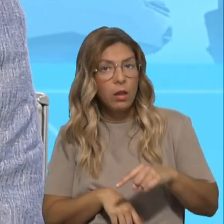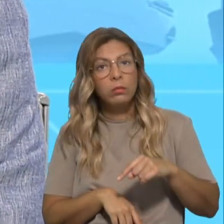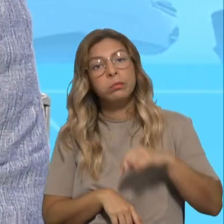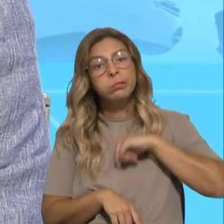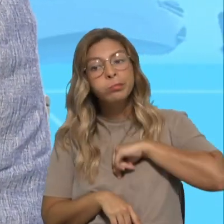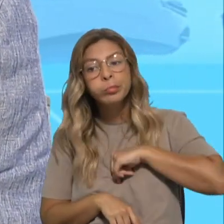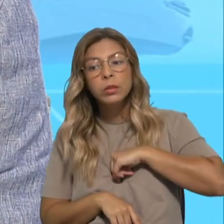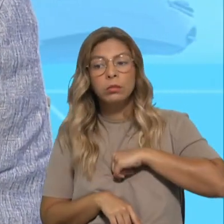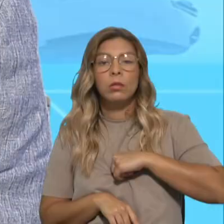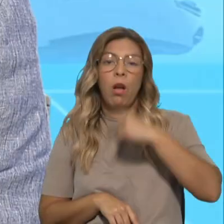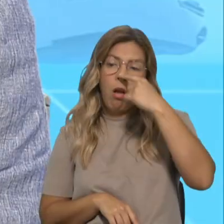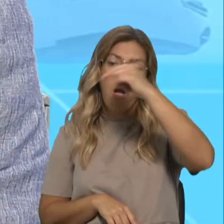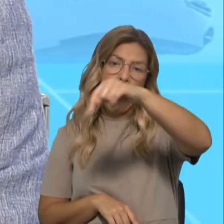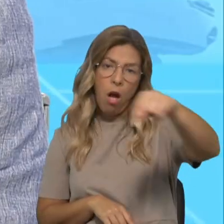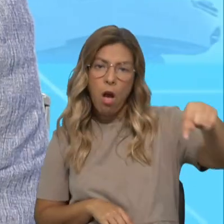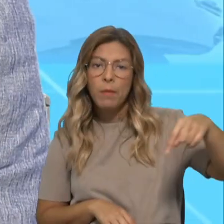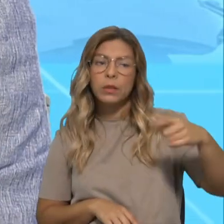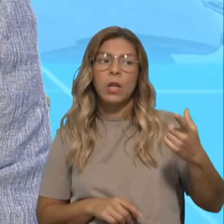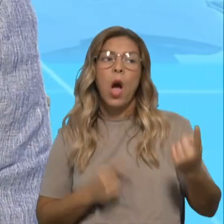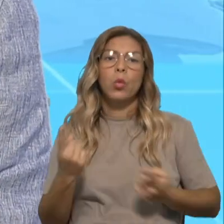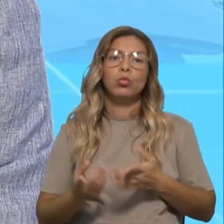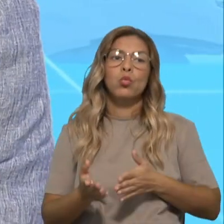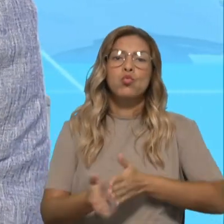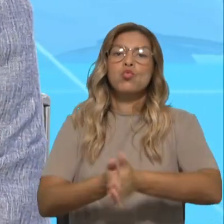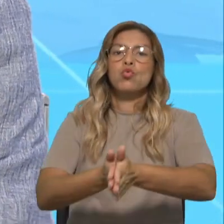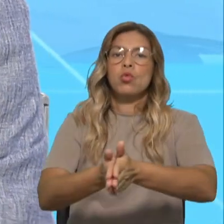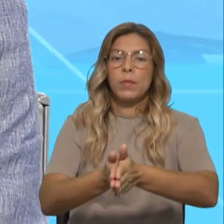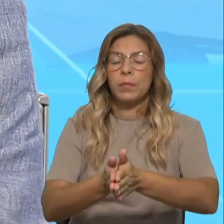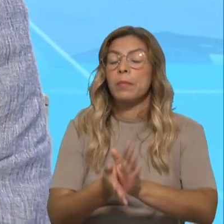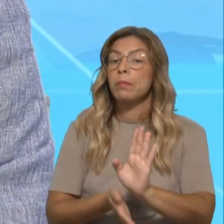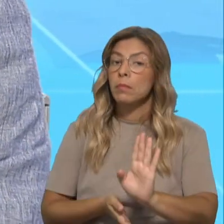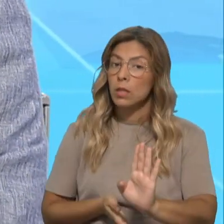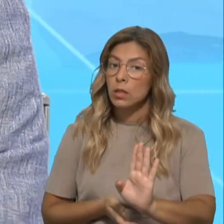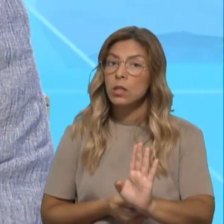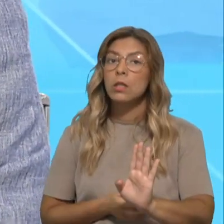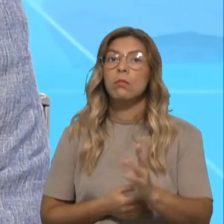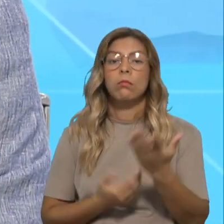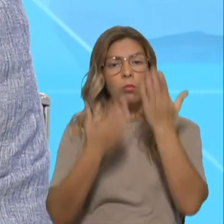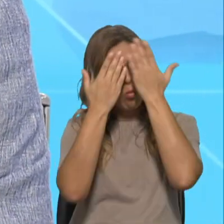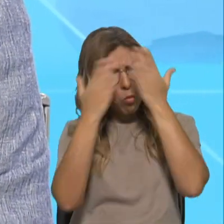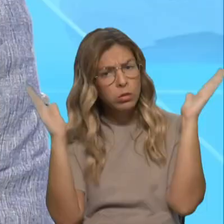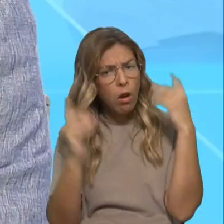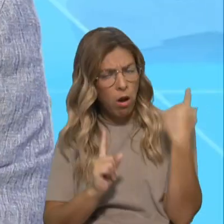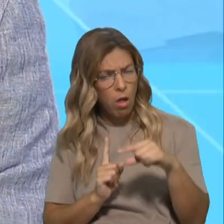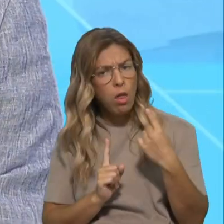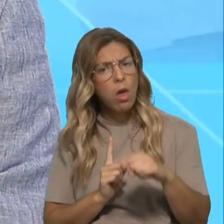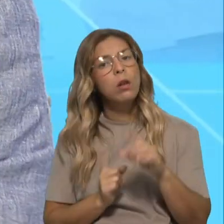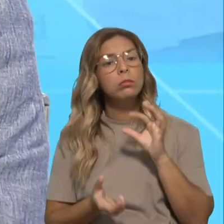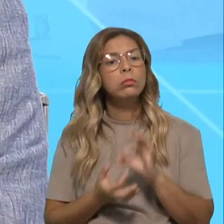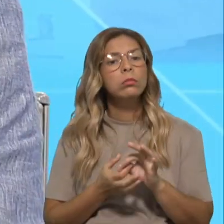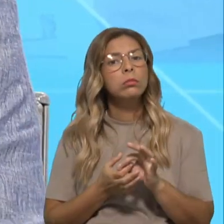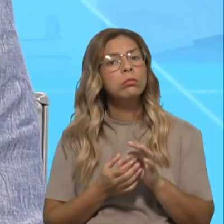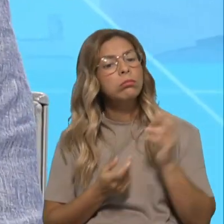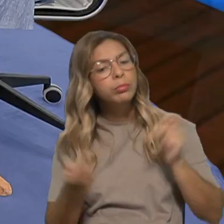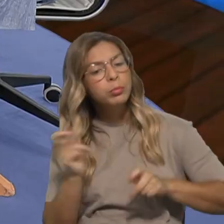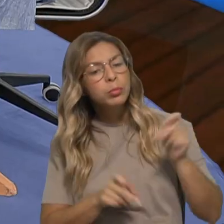começam fenómenos de aproveitamento. Mas, enfim, existe democracia, portanto, essas questões podem ser